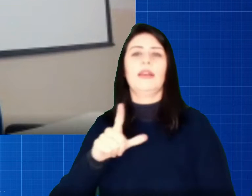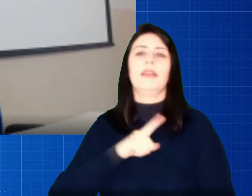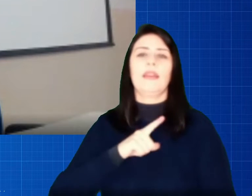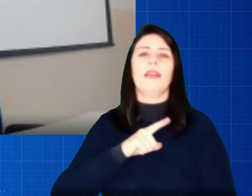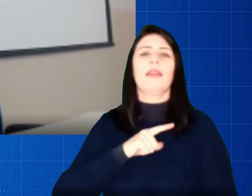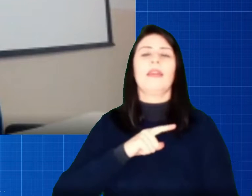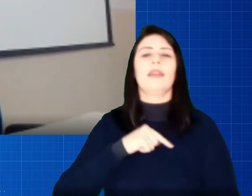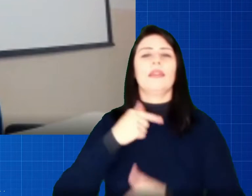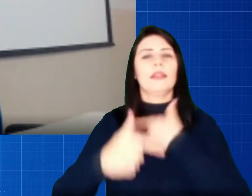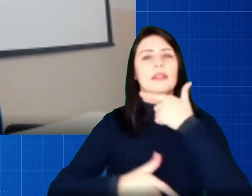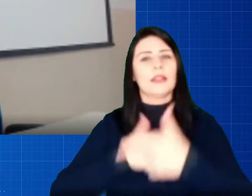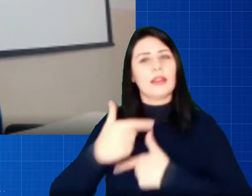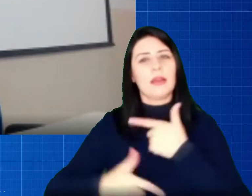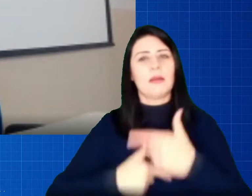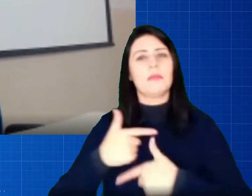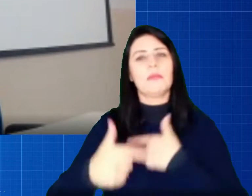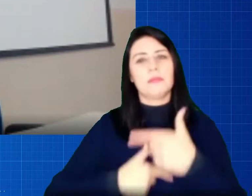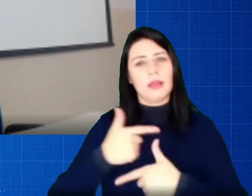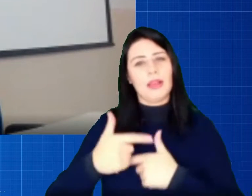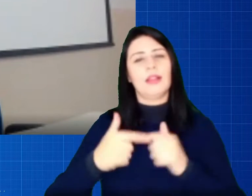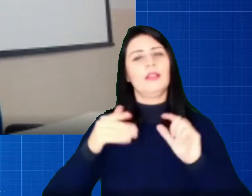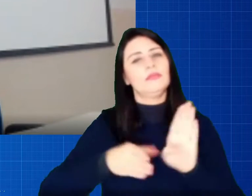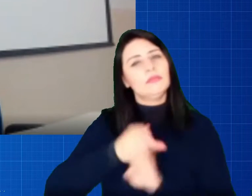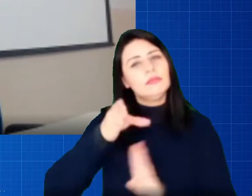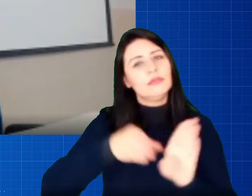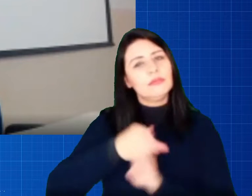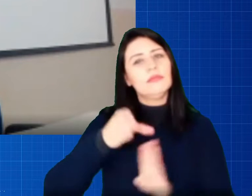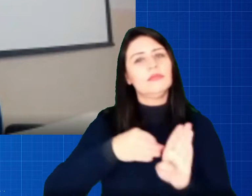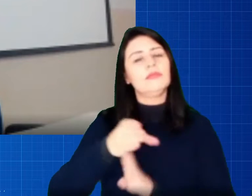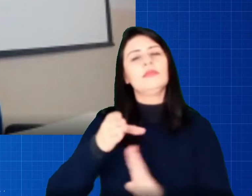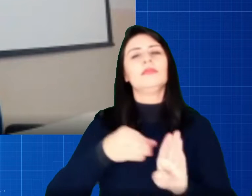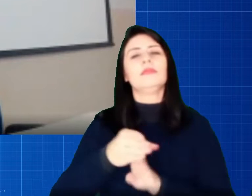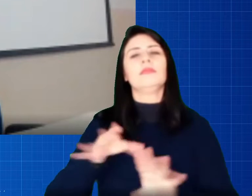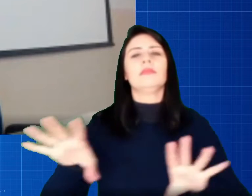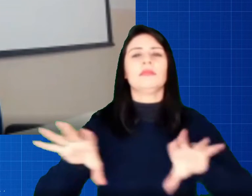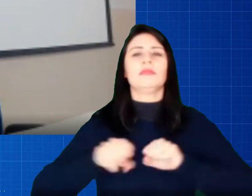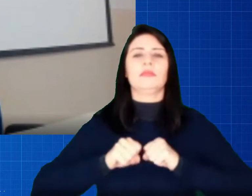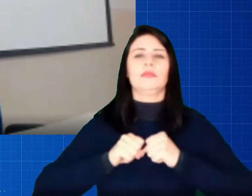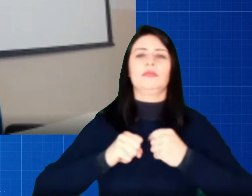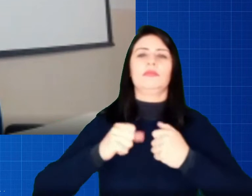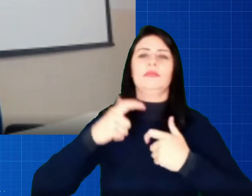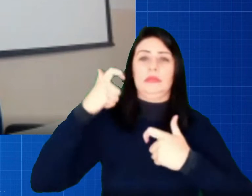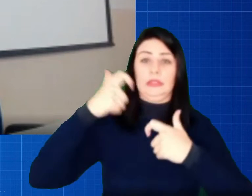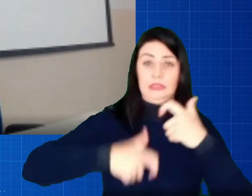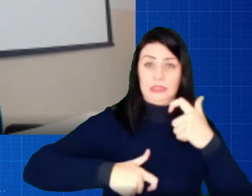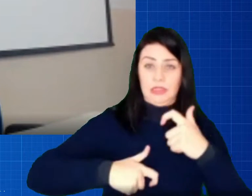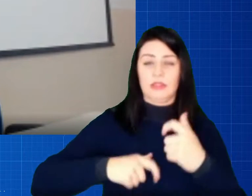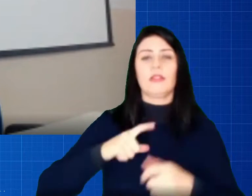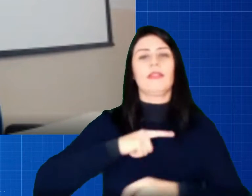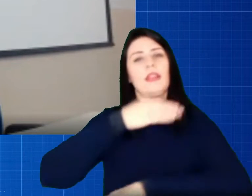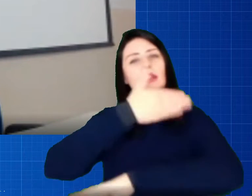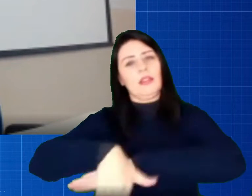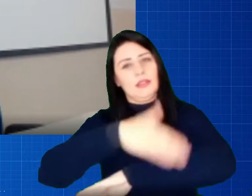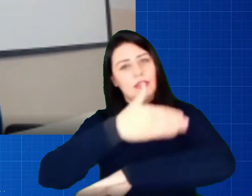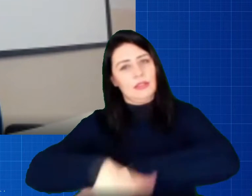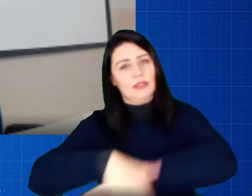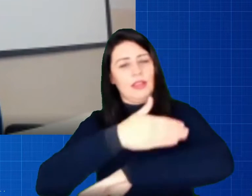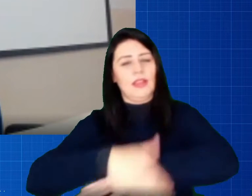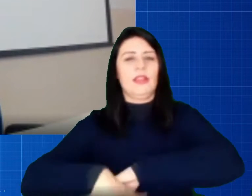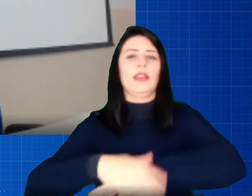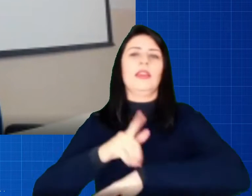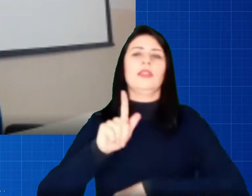Serviço de Orientação e a DST, que é o SOA, que fica na Guilherme da Mota Correia,